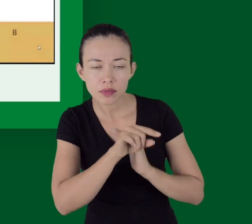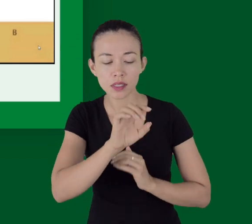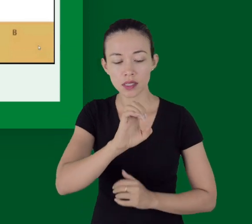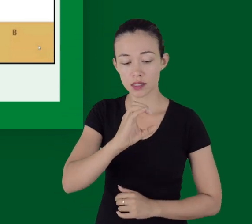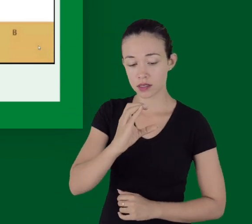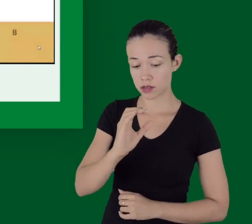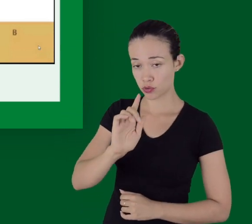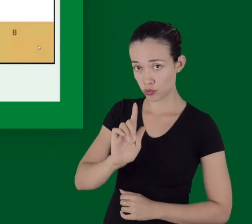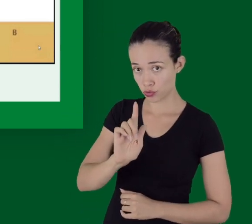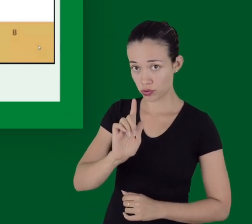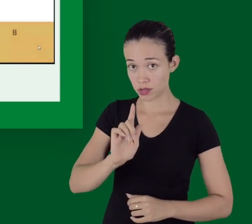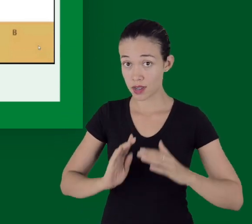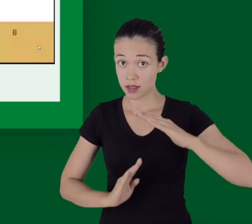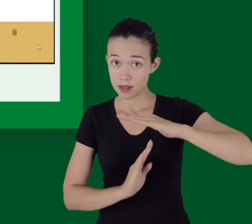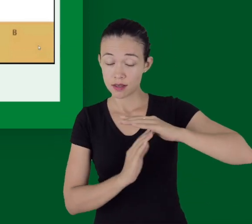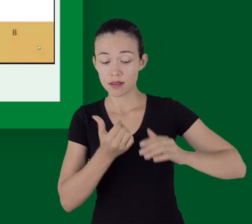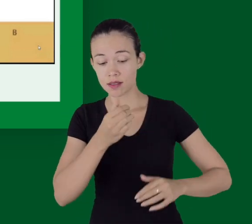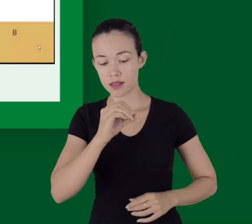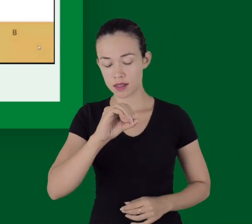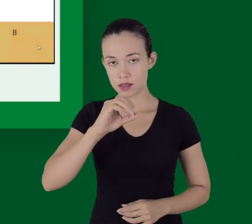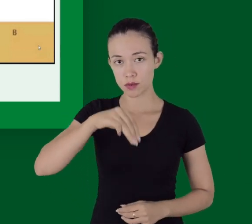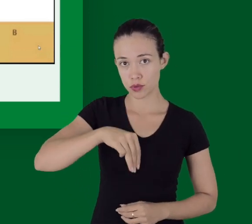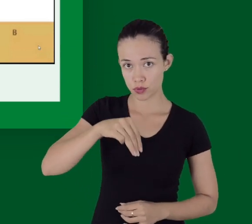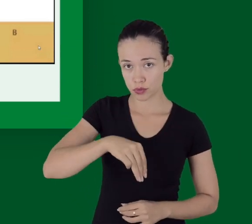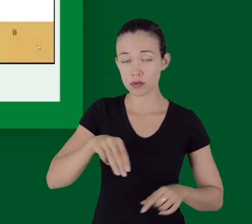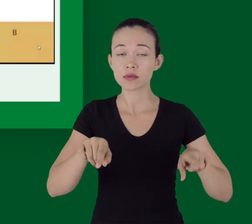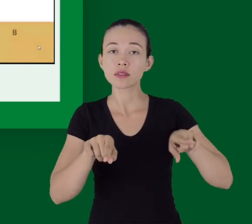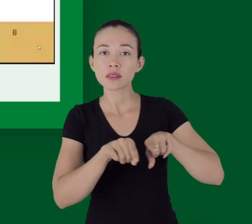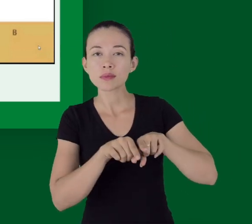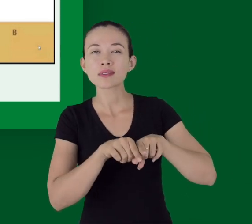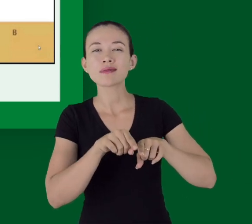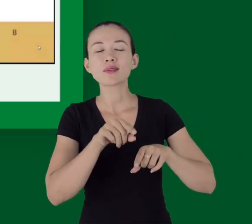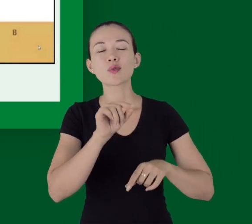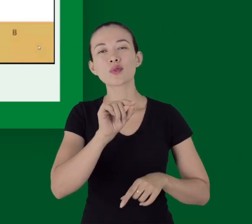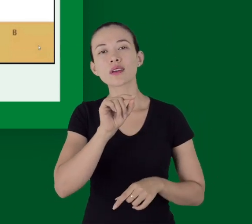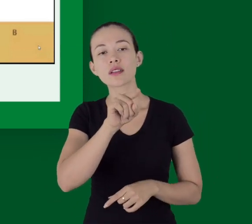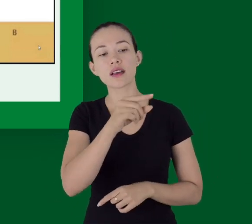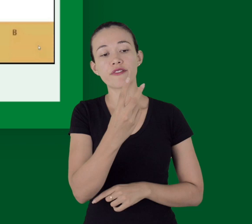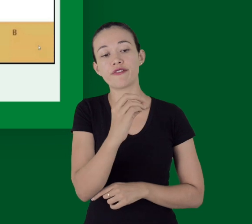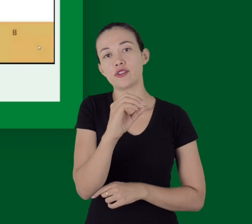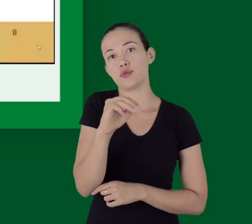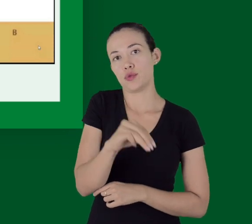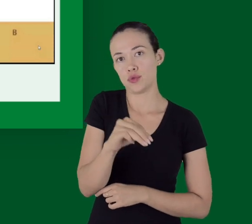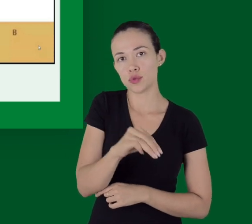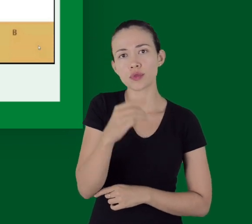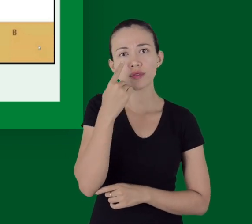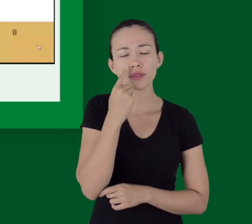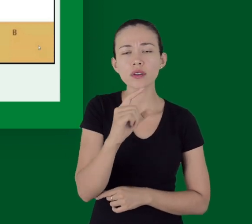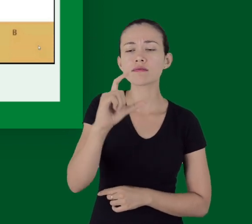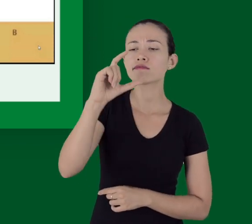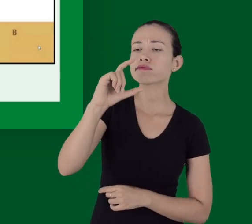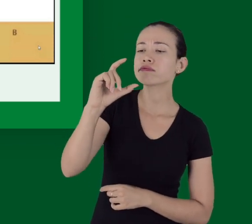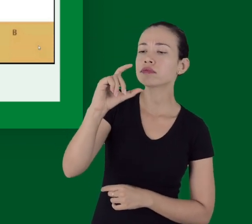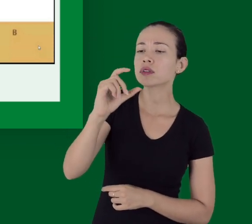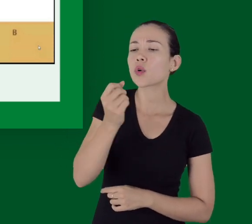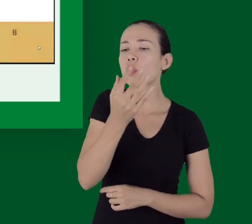em 10 minutos, você tem 20 minutos para diluir a medicação, olhar ali na bula quanto que vai fazer